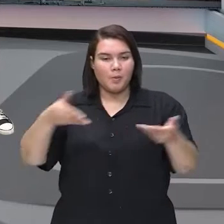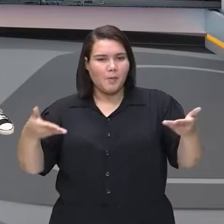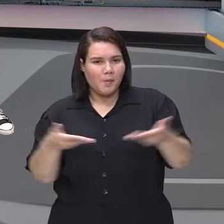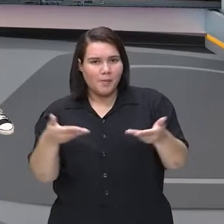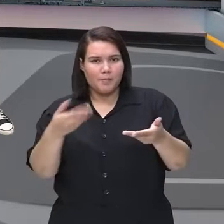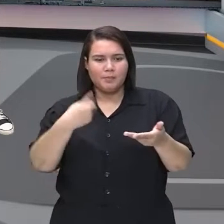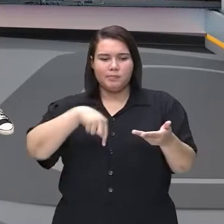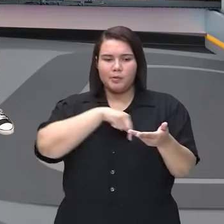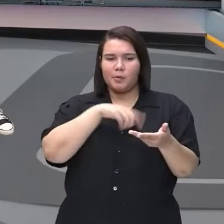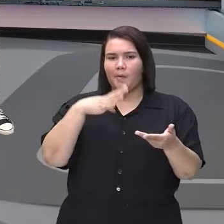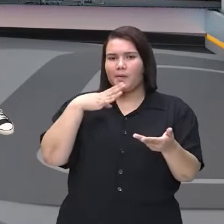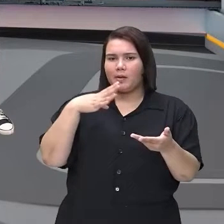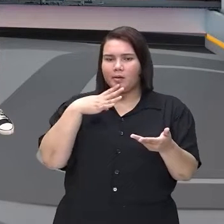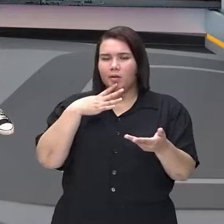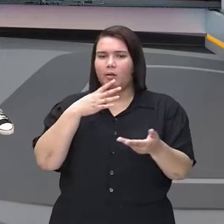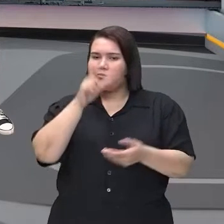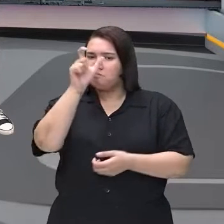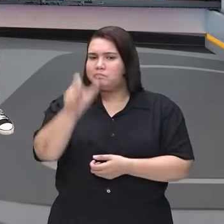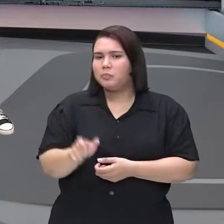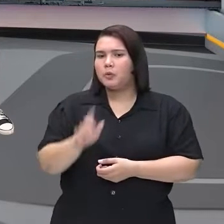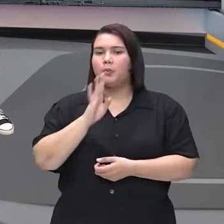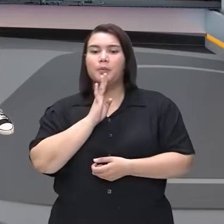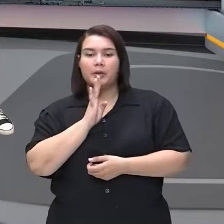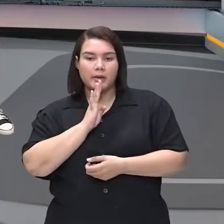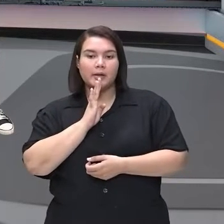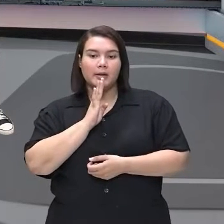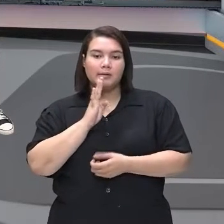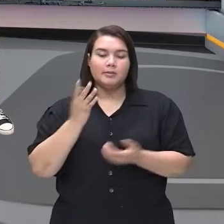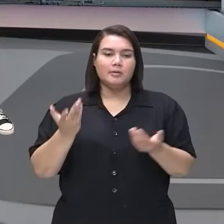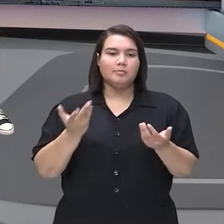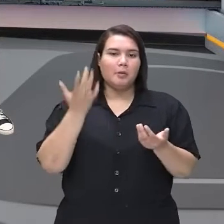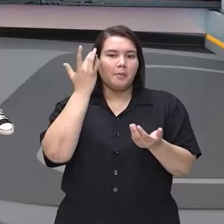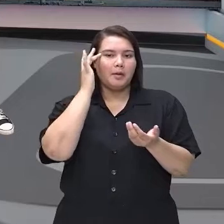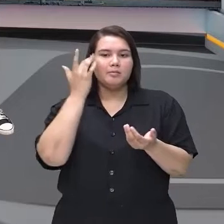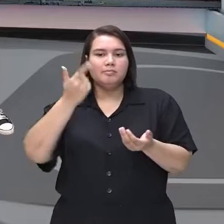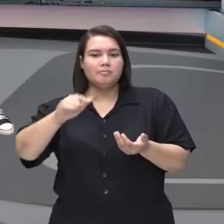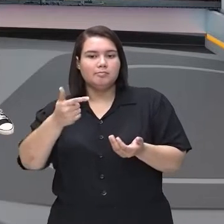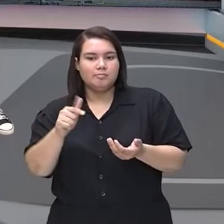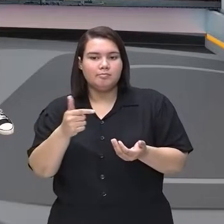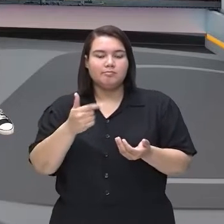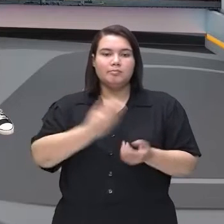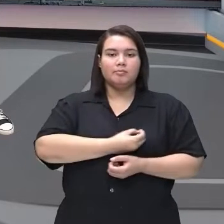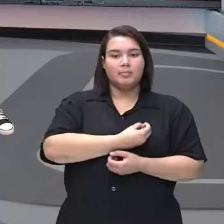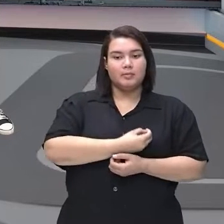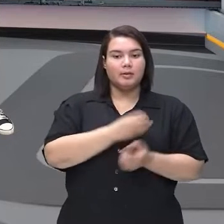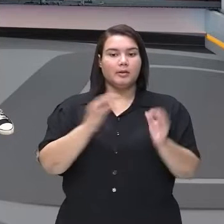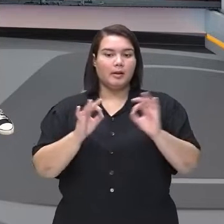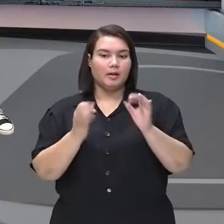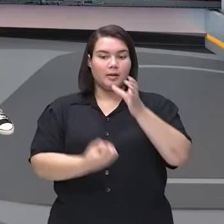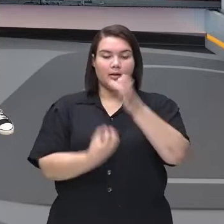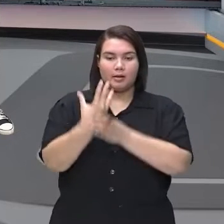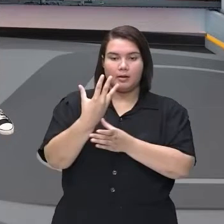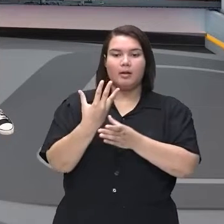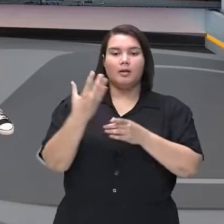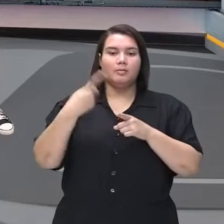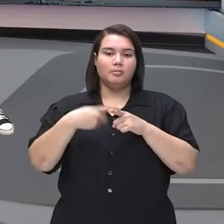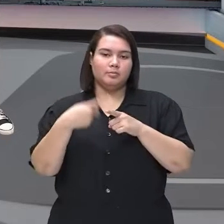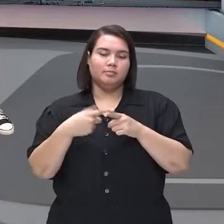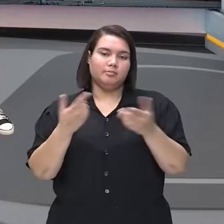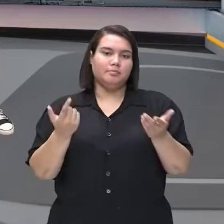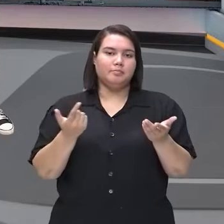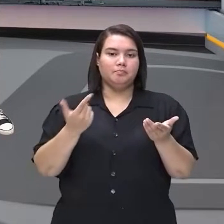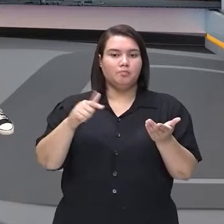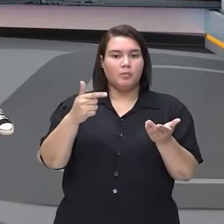nós conhecemos, como você conhece, talvez ele não tivesse existido. Provavelmente não teria